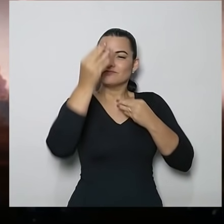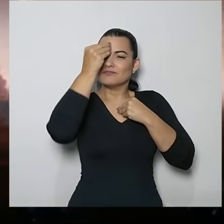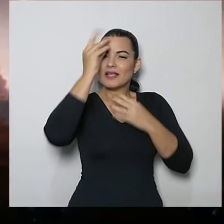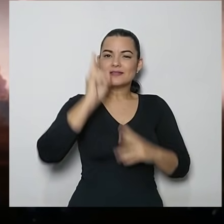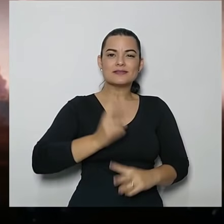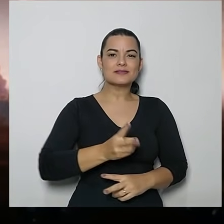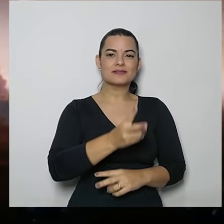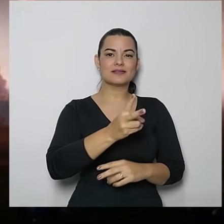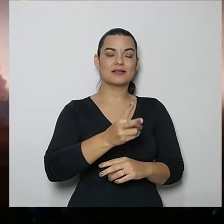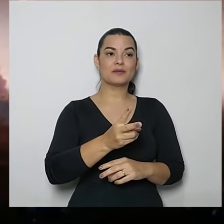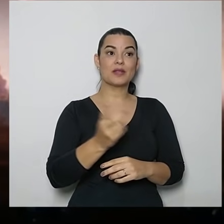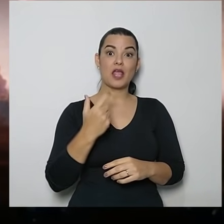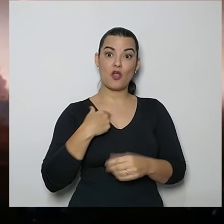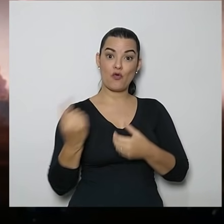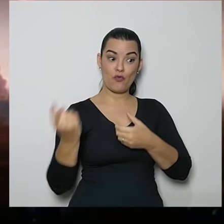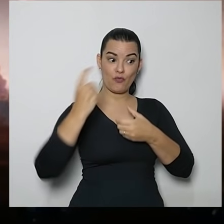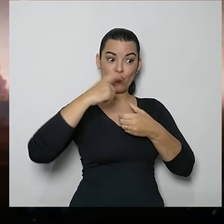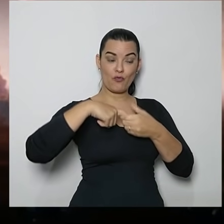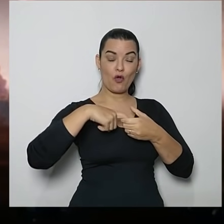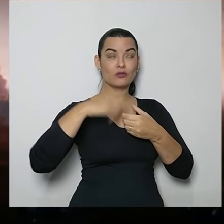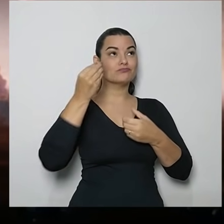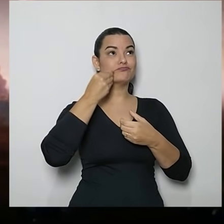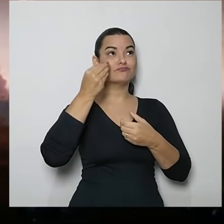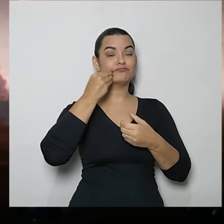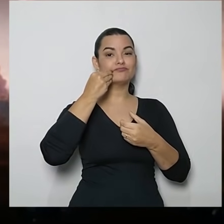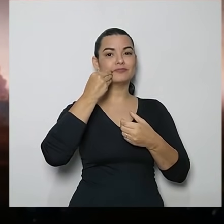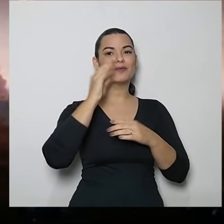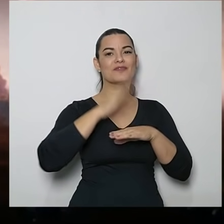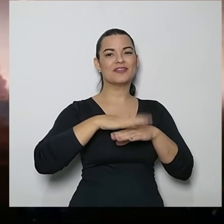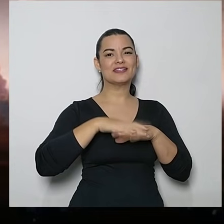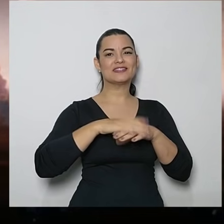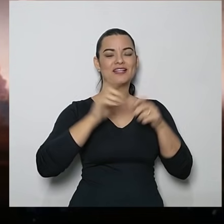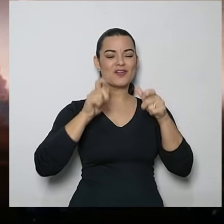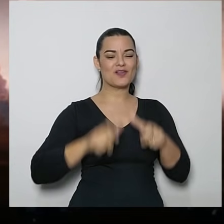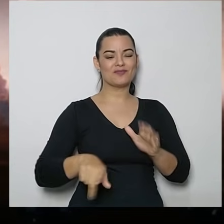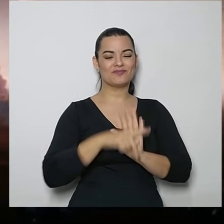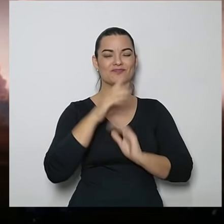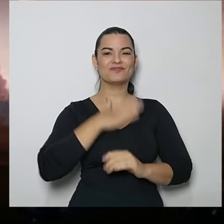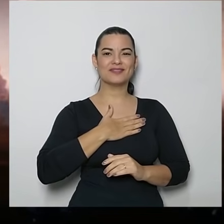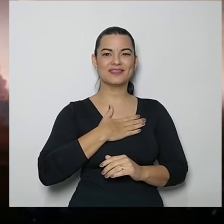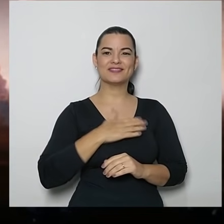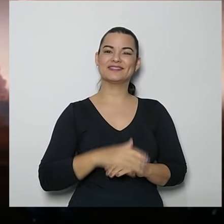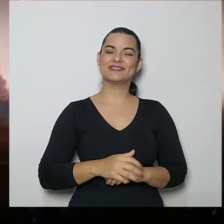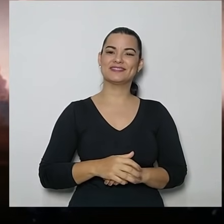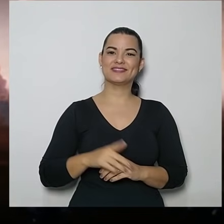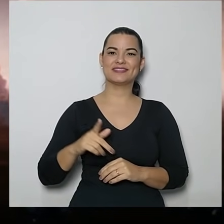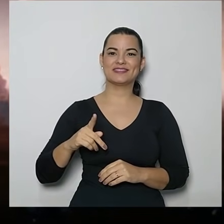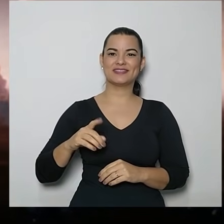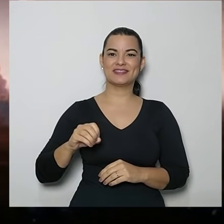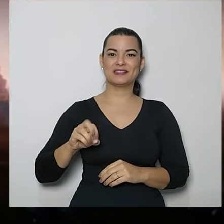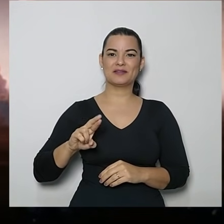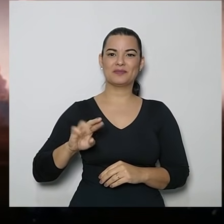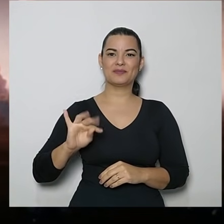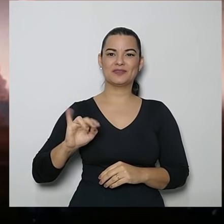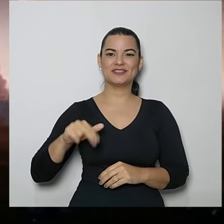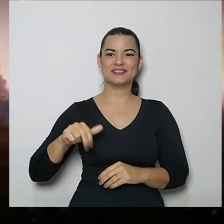voltar, vou ver se consigo fazer a minha terra. Portinari.